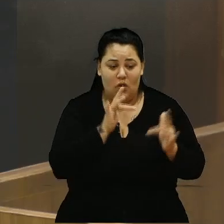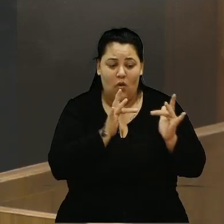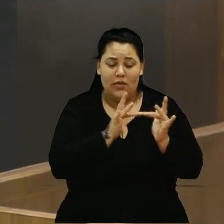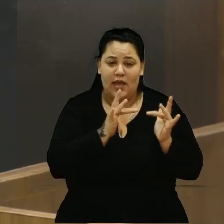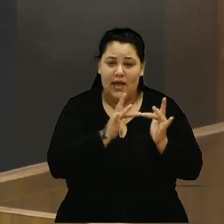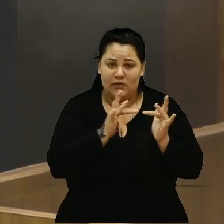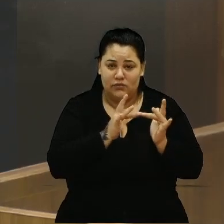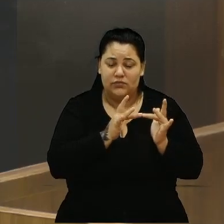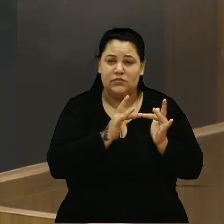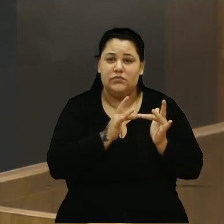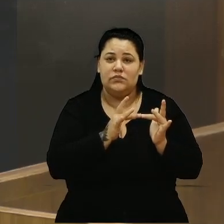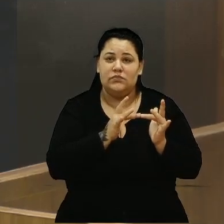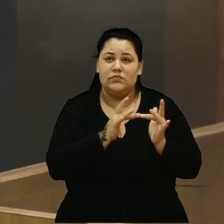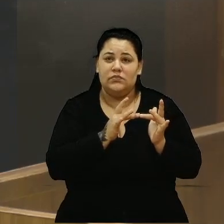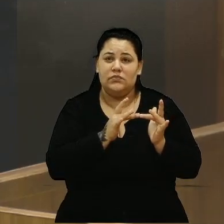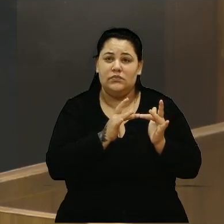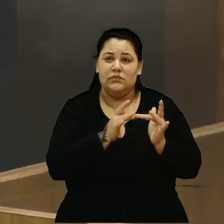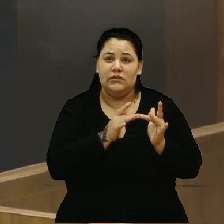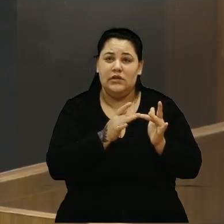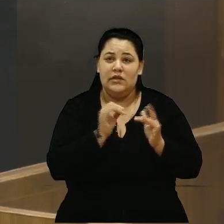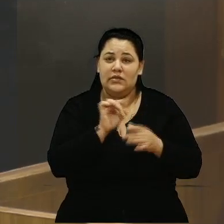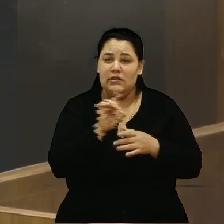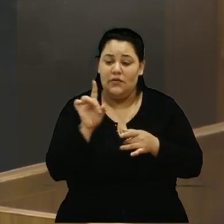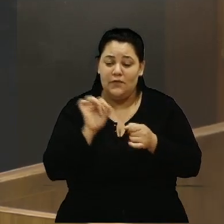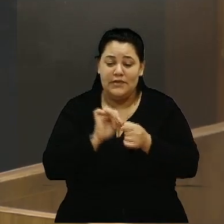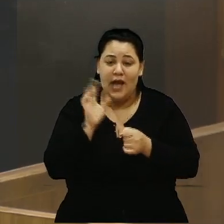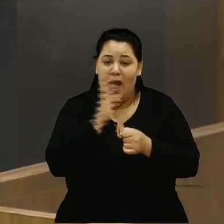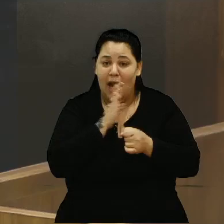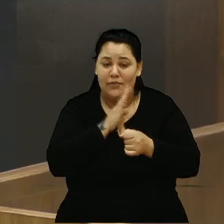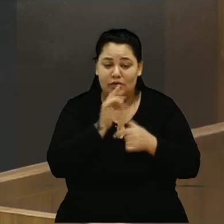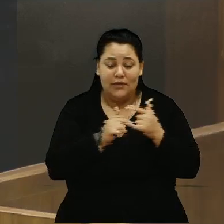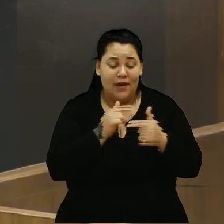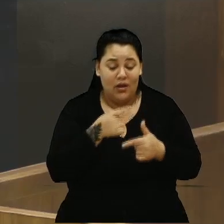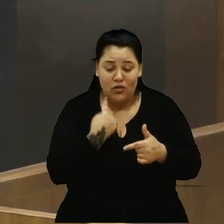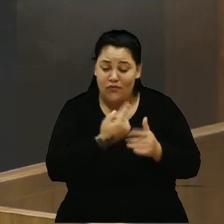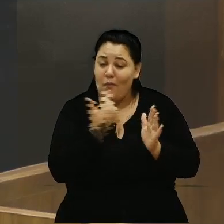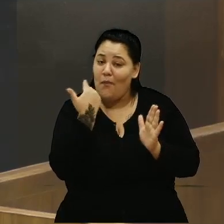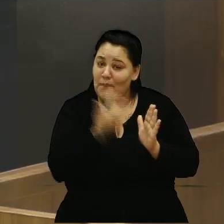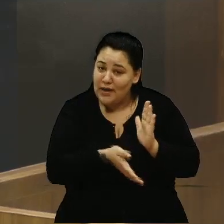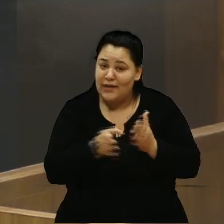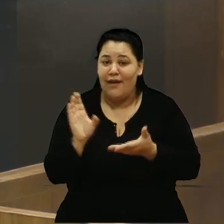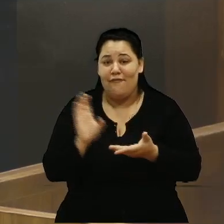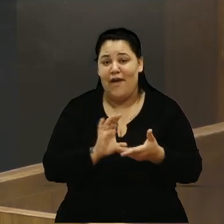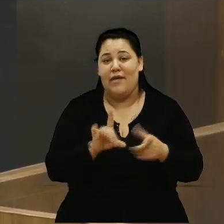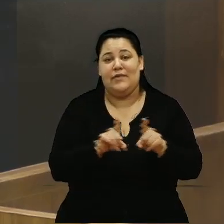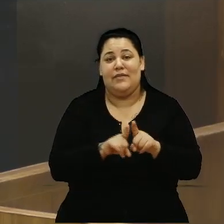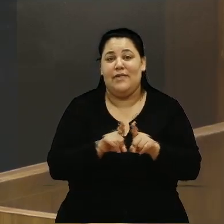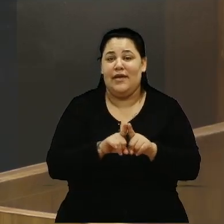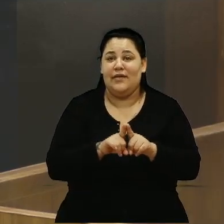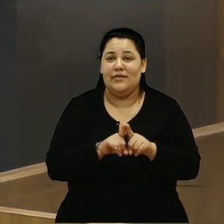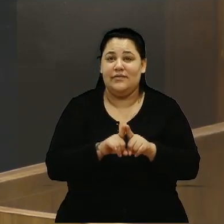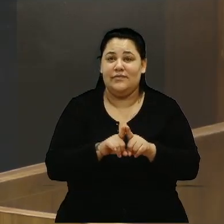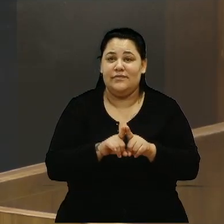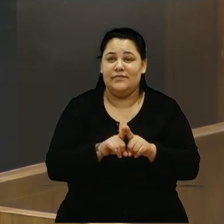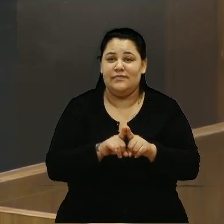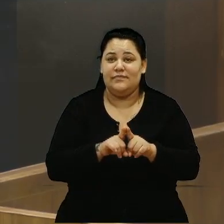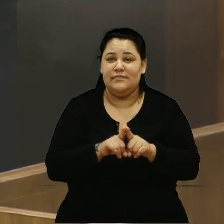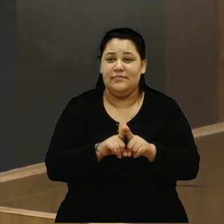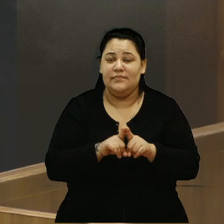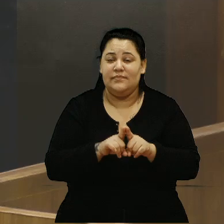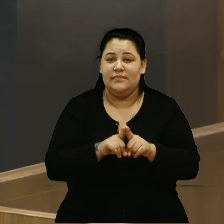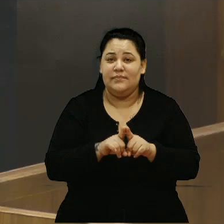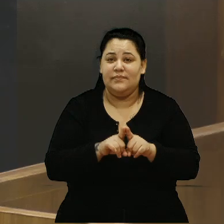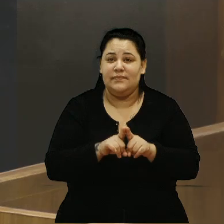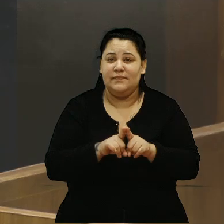esse recurso, que se não for feito alguma coisa logo, nós vamos perder esse recurso também, que já é um bom começo, bom que se diga,